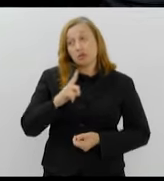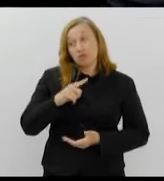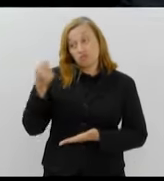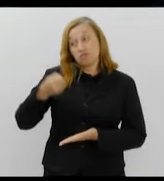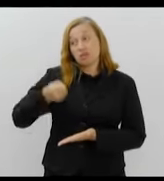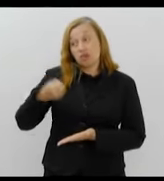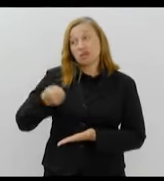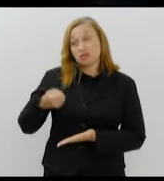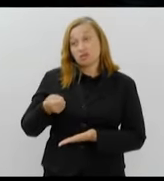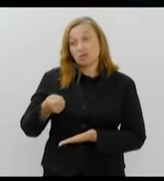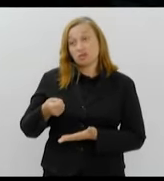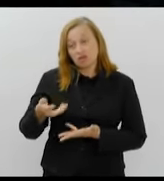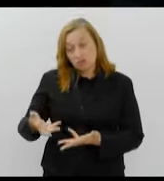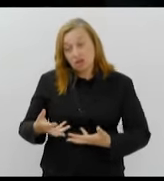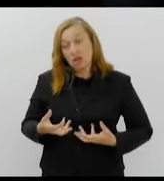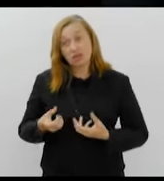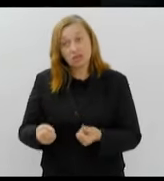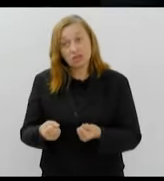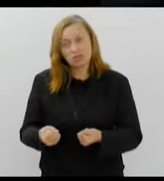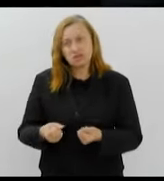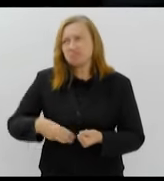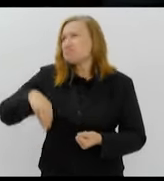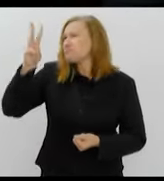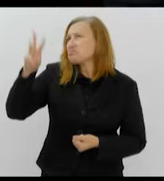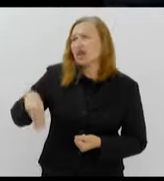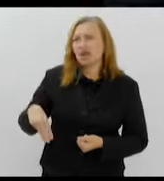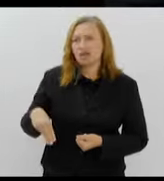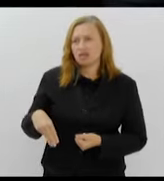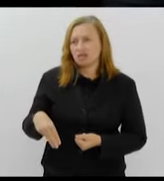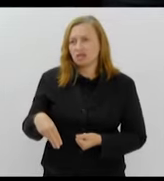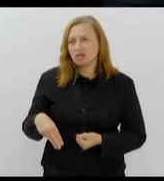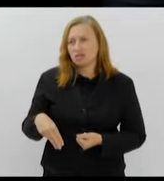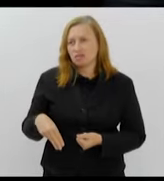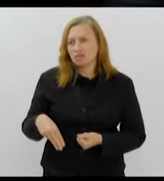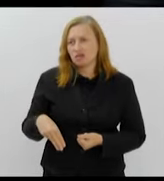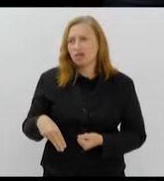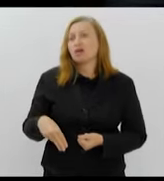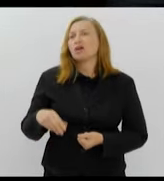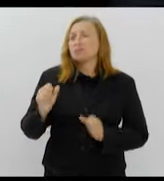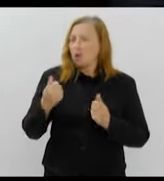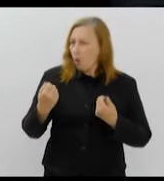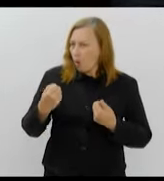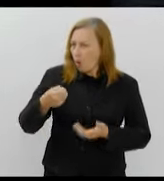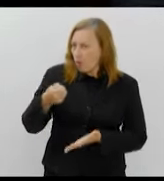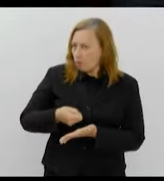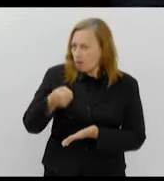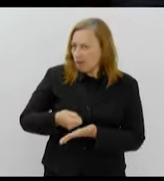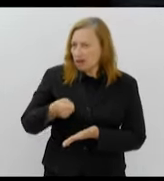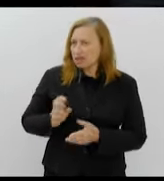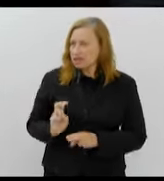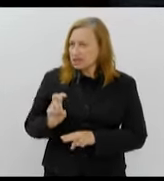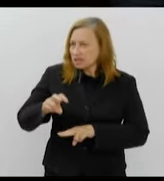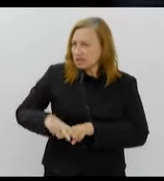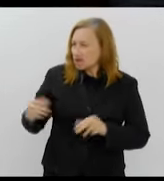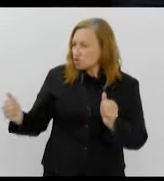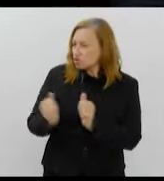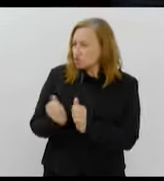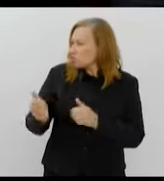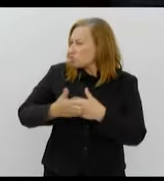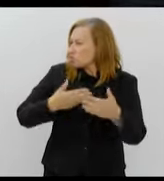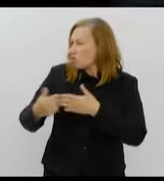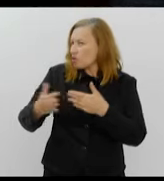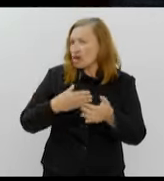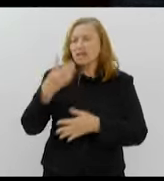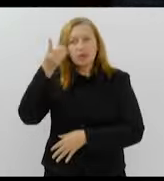institucional de nos receber seja ele quem for ele é obrigado a sentar comigo e com qualquer parlamentar dessa casa para